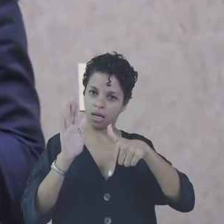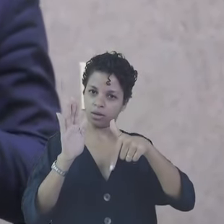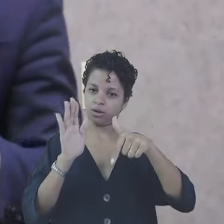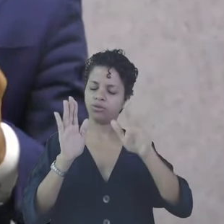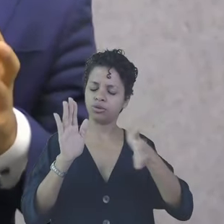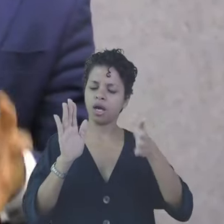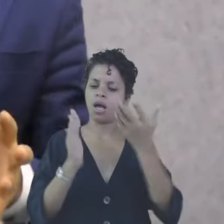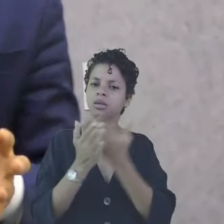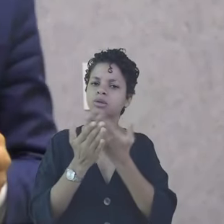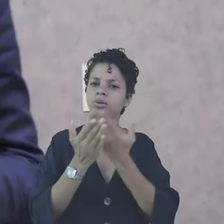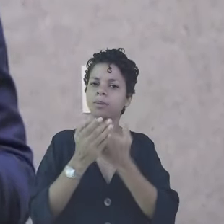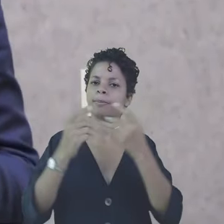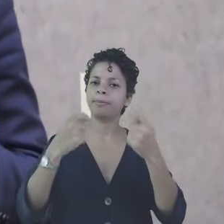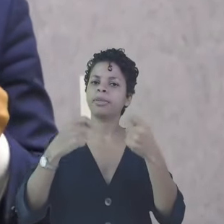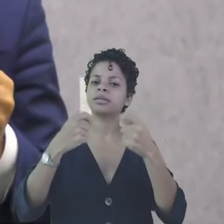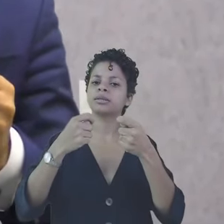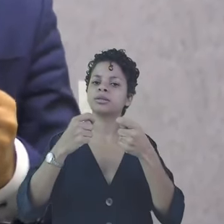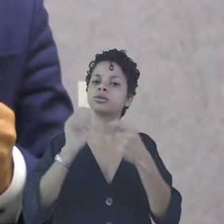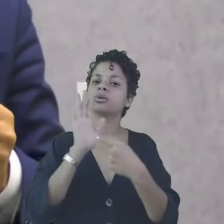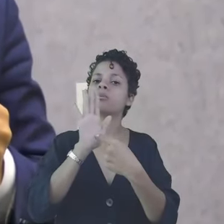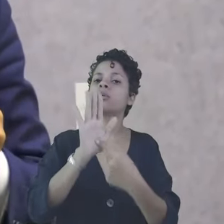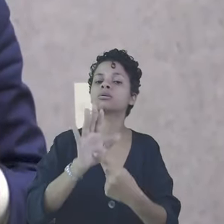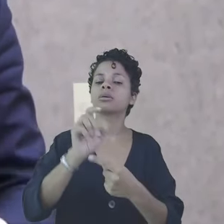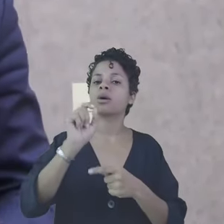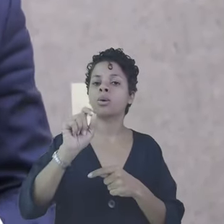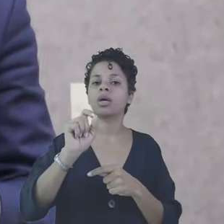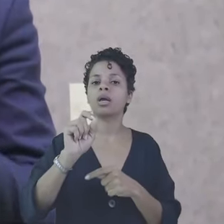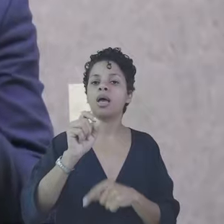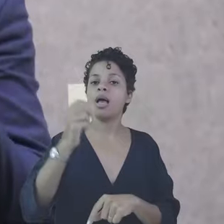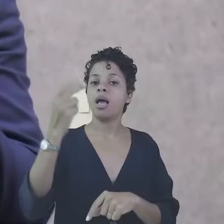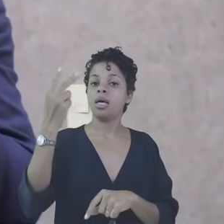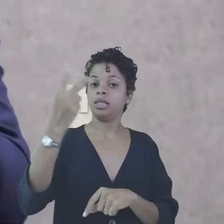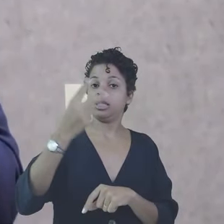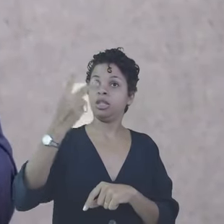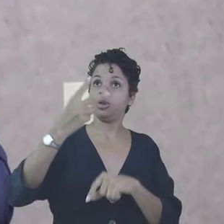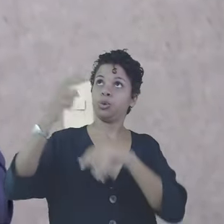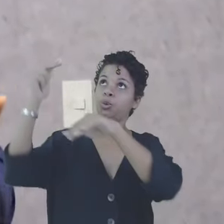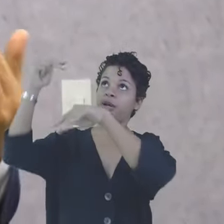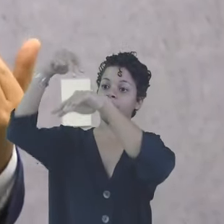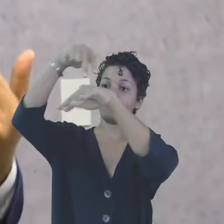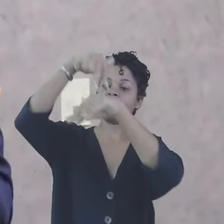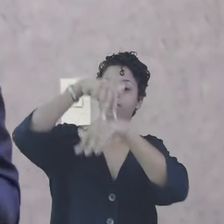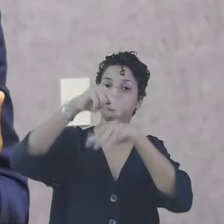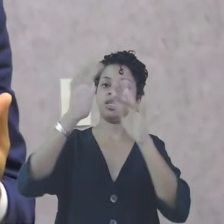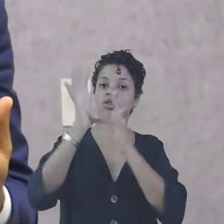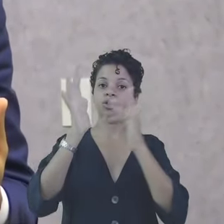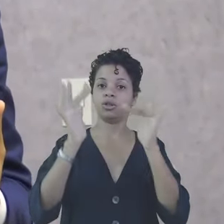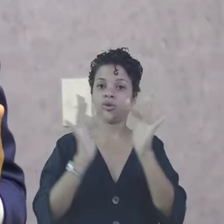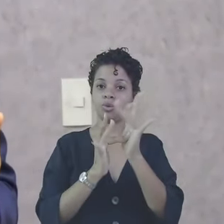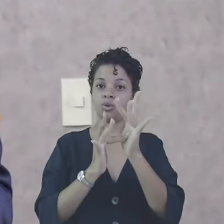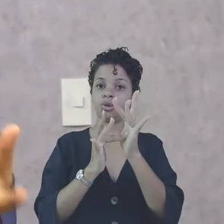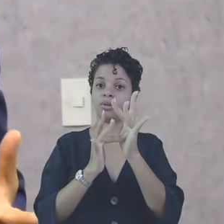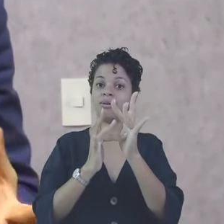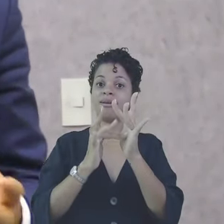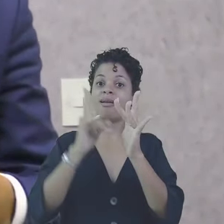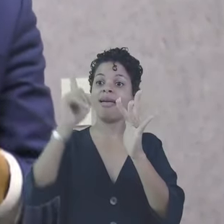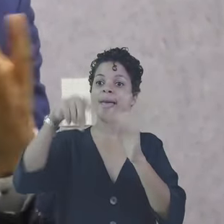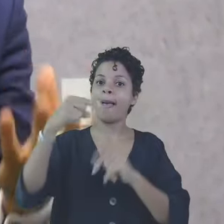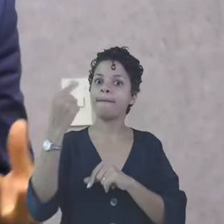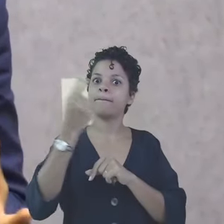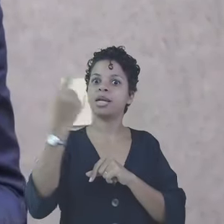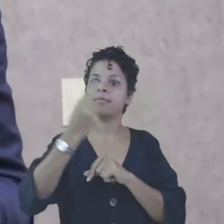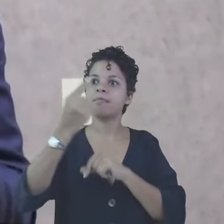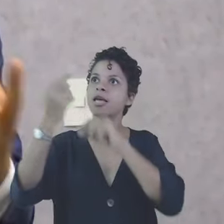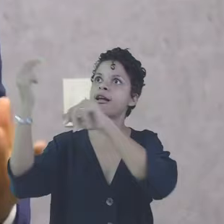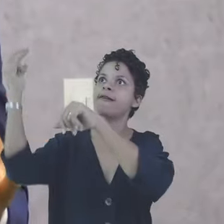mas eu preciso reafirmar para você algo. A segunda vinda de Jesus será a primeira vinda do Pai. Lembra que quando nós falamos de Apocalipse 16, 12,